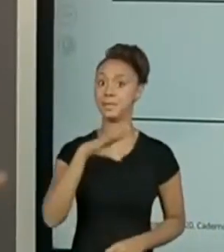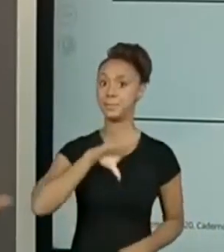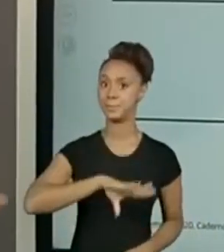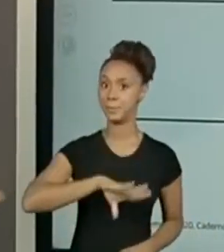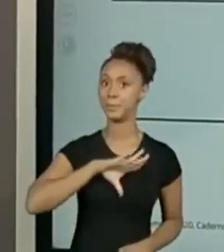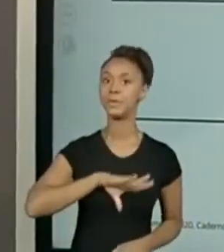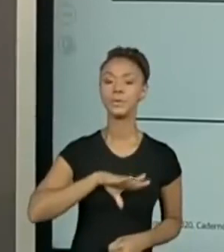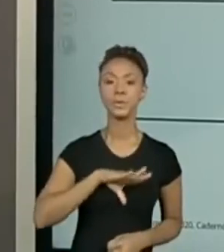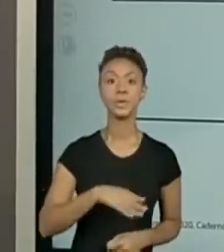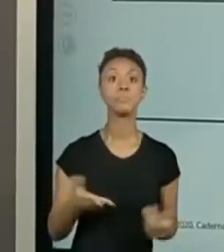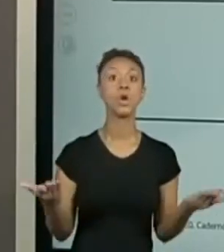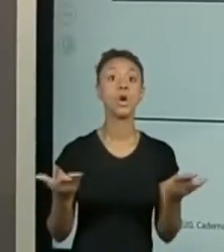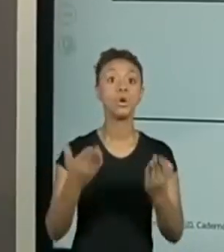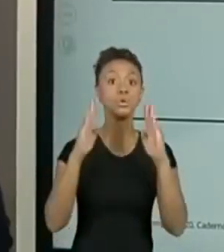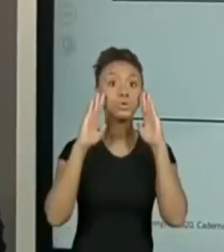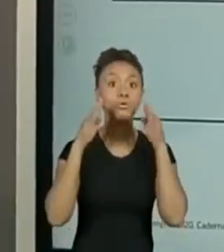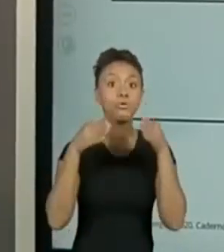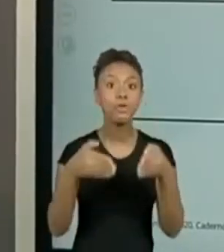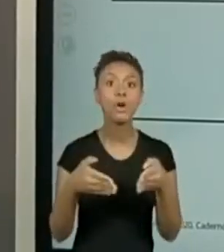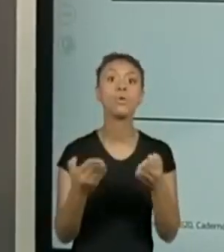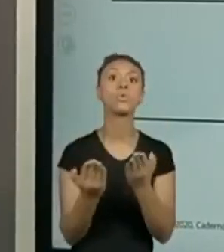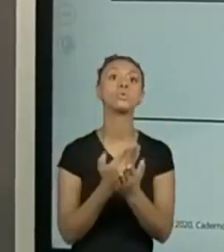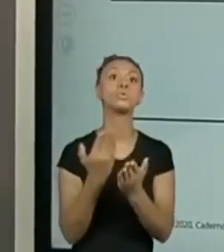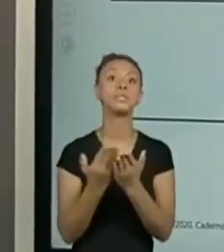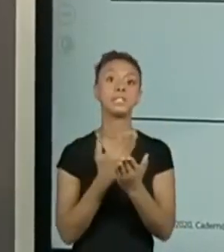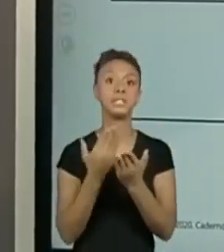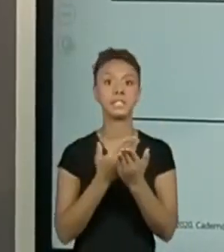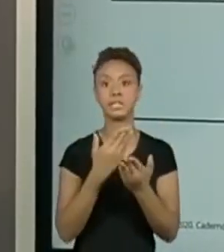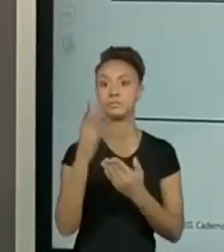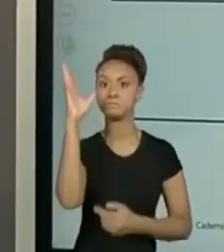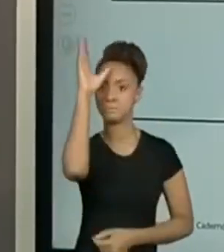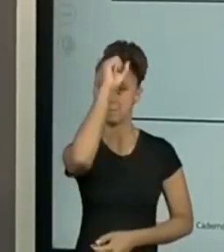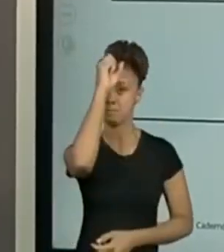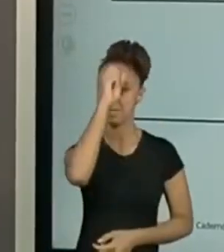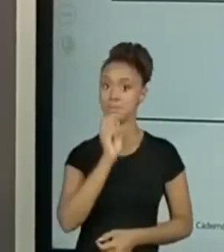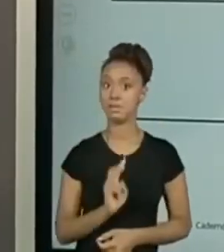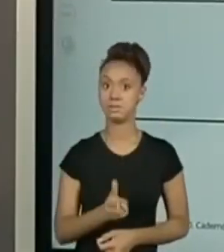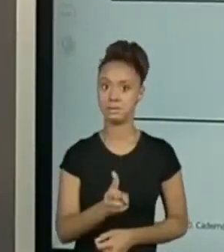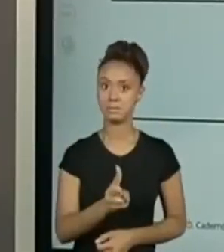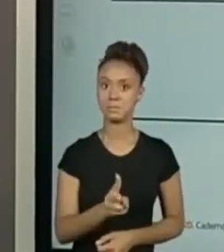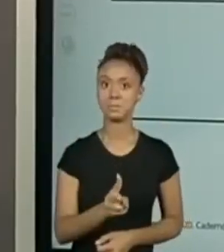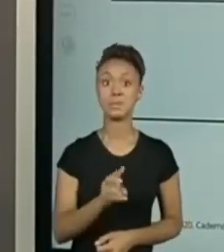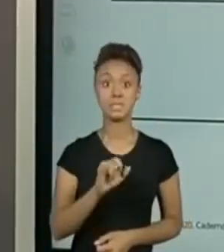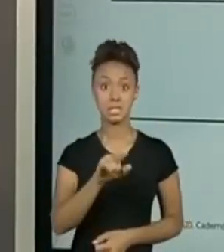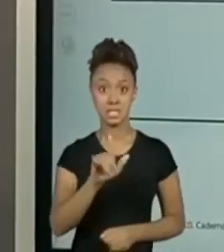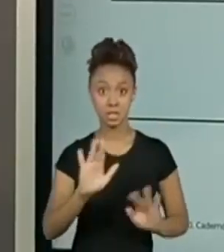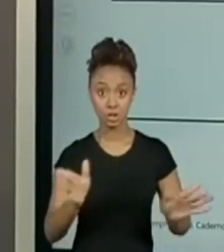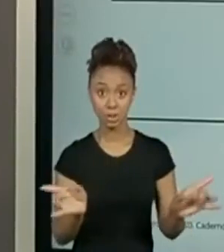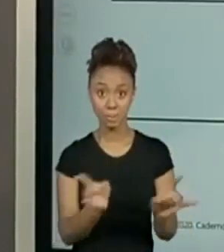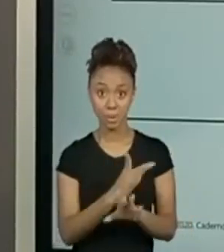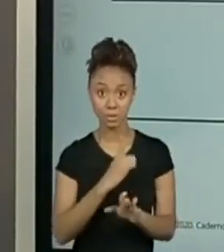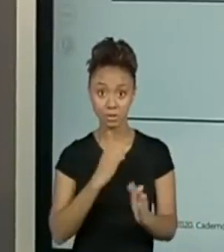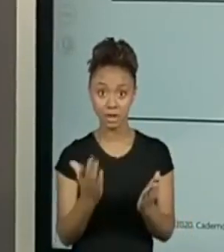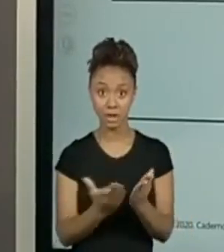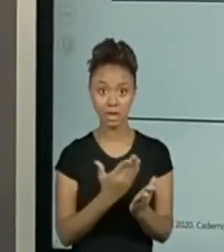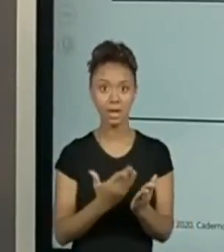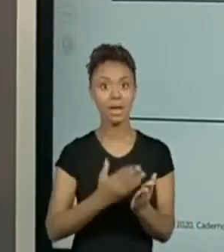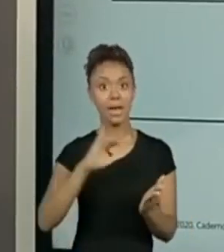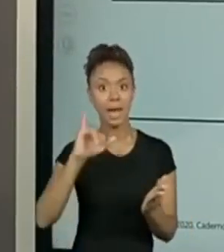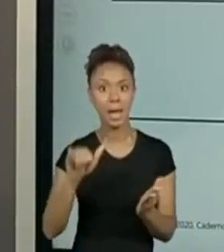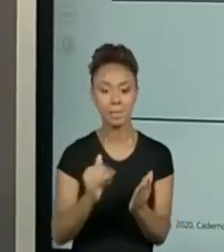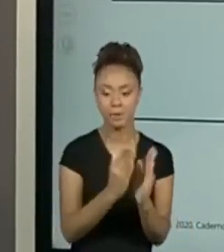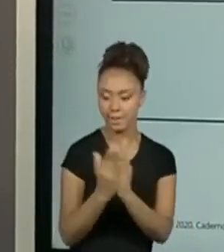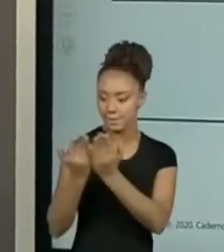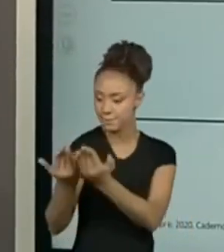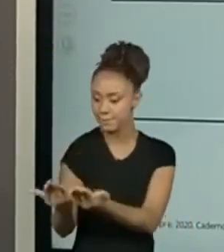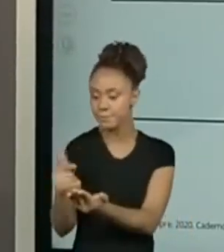onde estamos trabalhando com o material do Aprender Sempre. Se você tiver, chegou a hora de ficar aí pertinho de você para